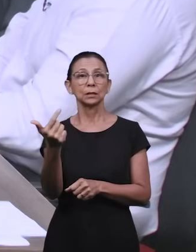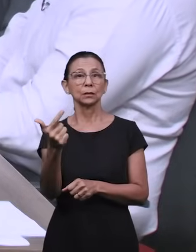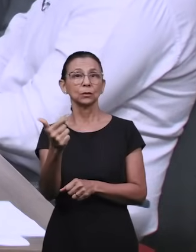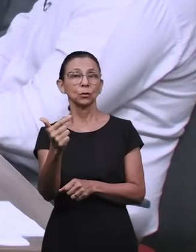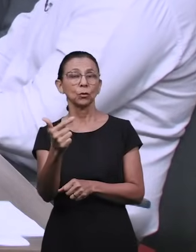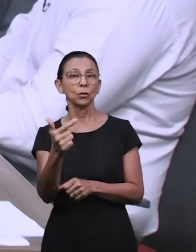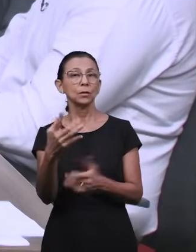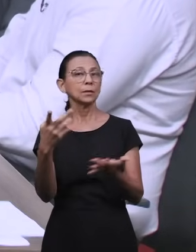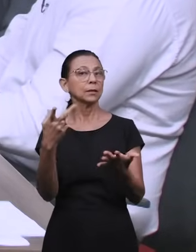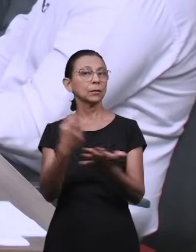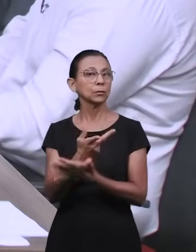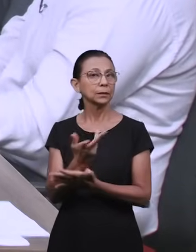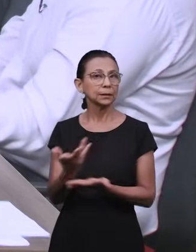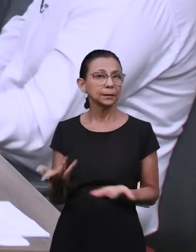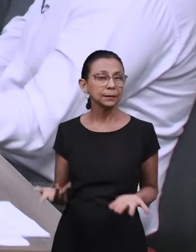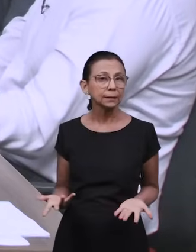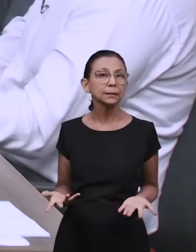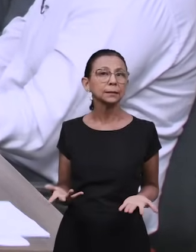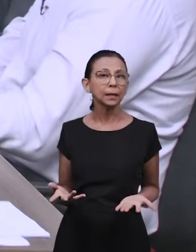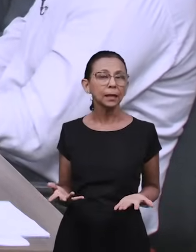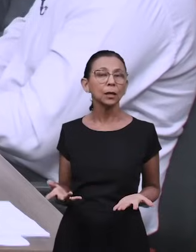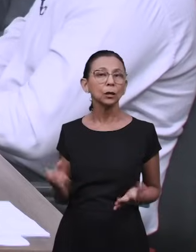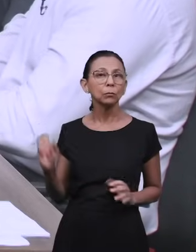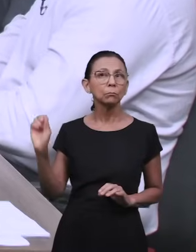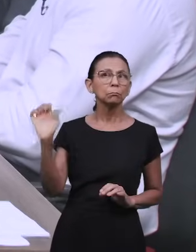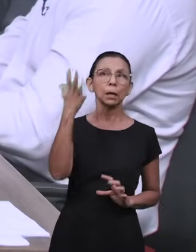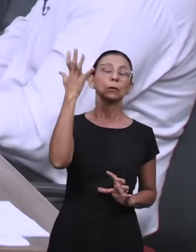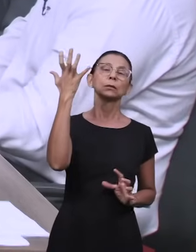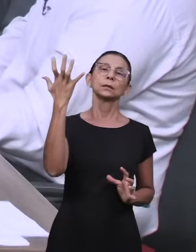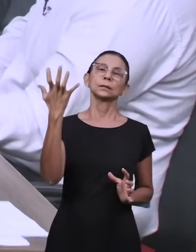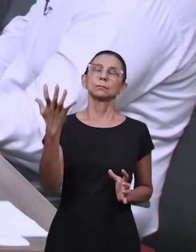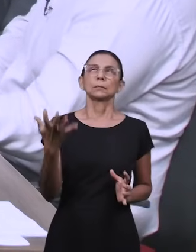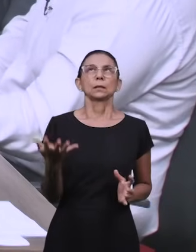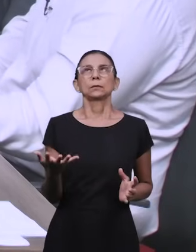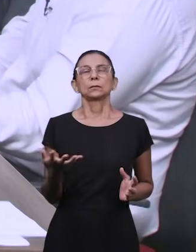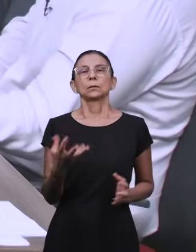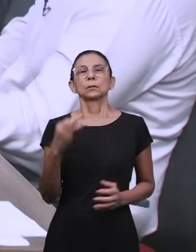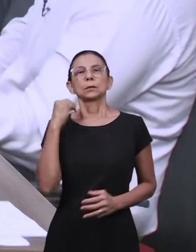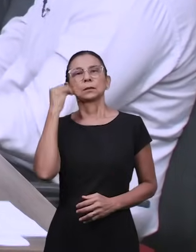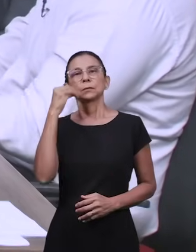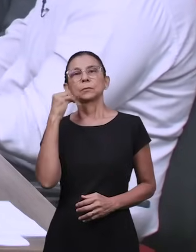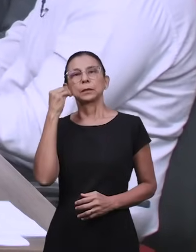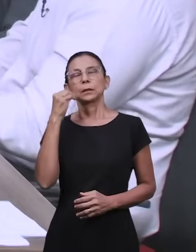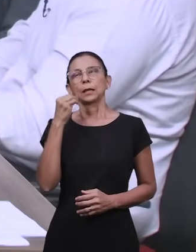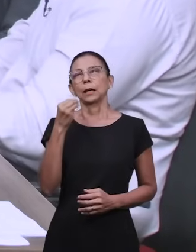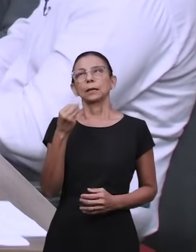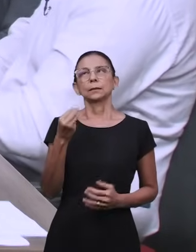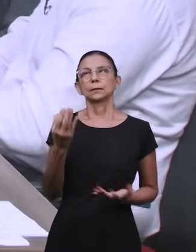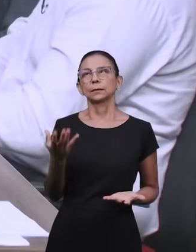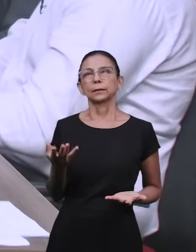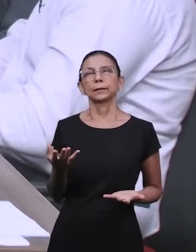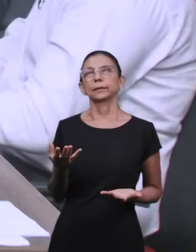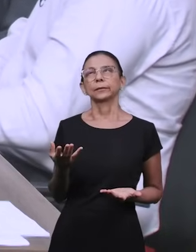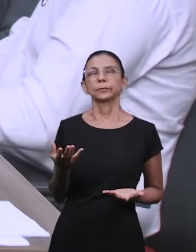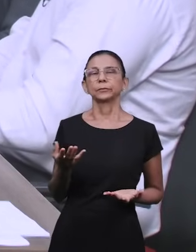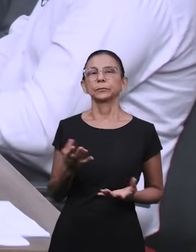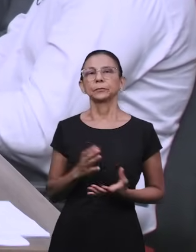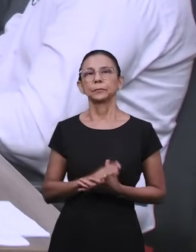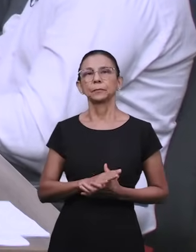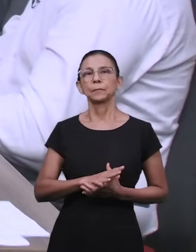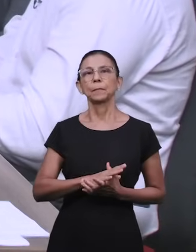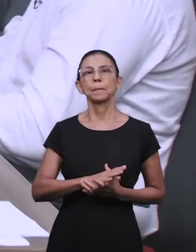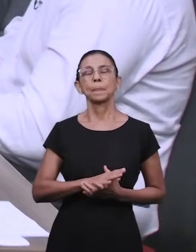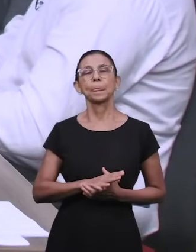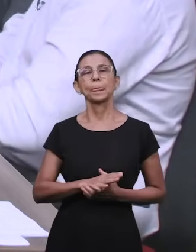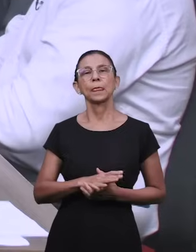histórico que é podemos chamar de experiência ou conversão, Deus sabe,